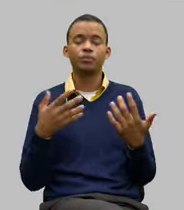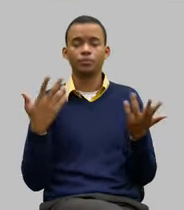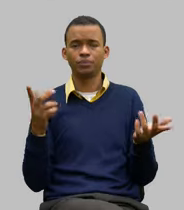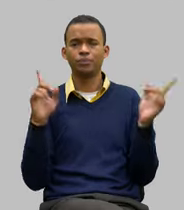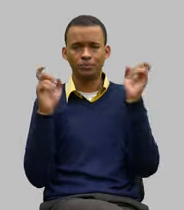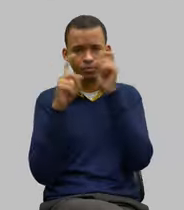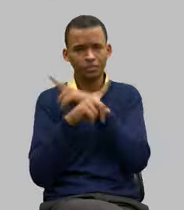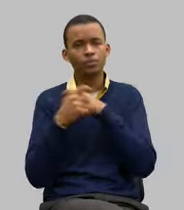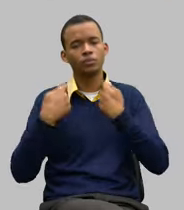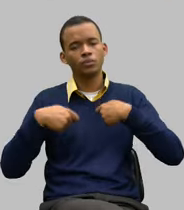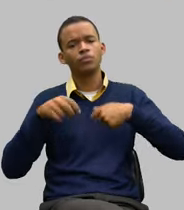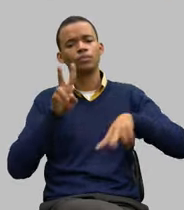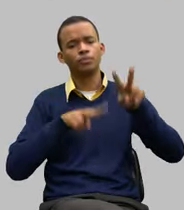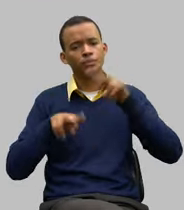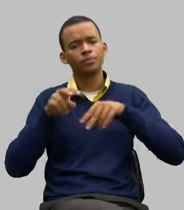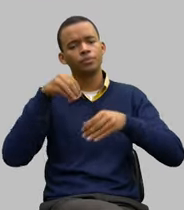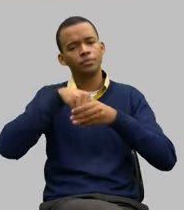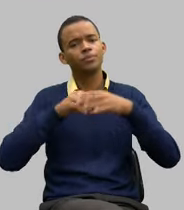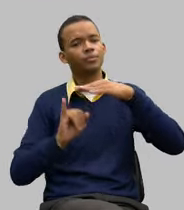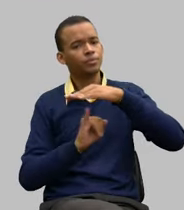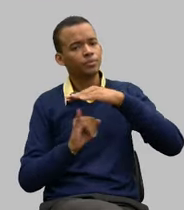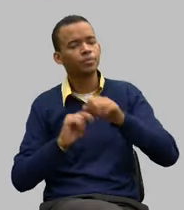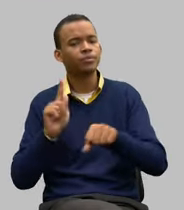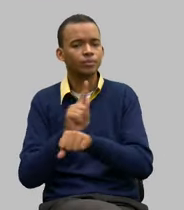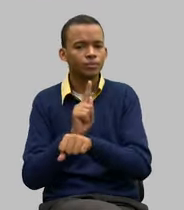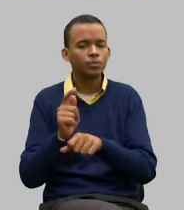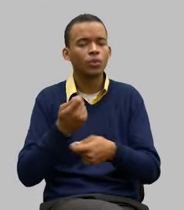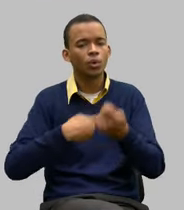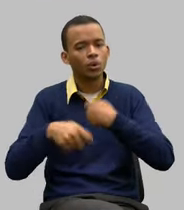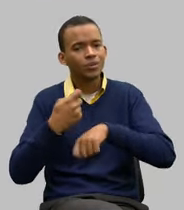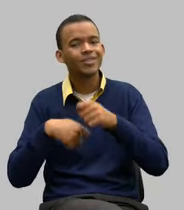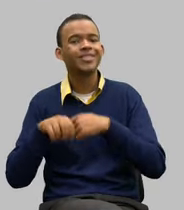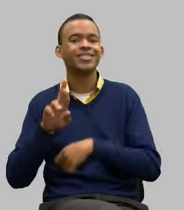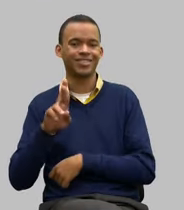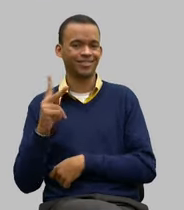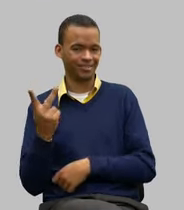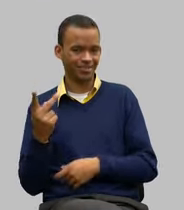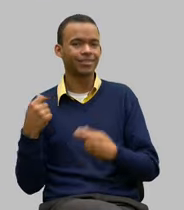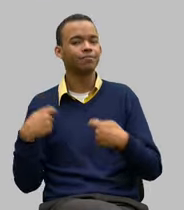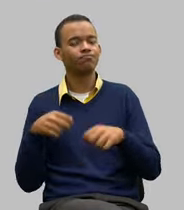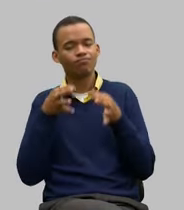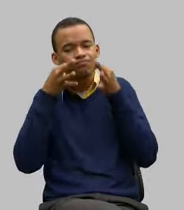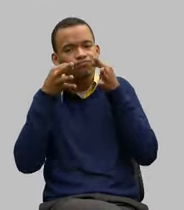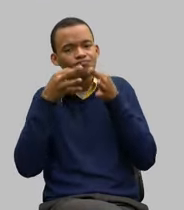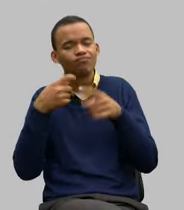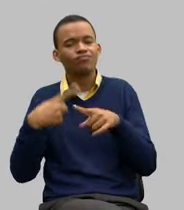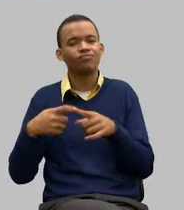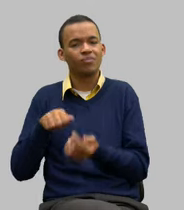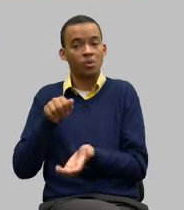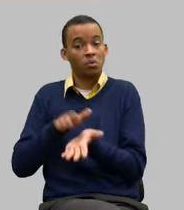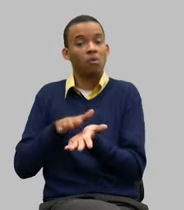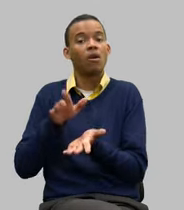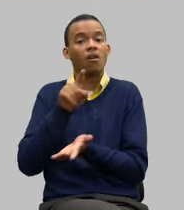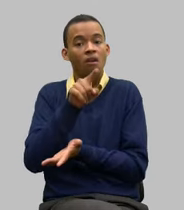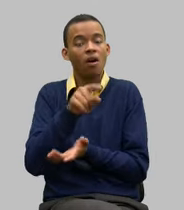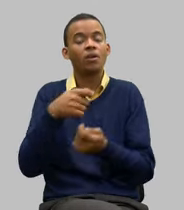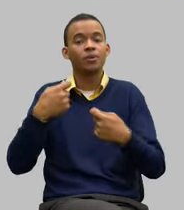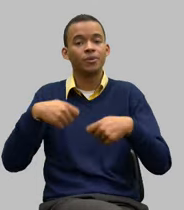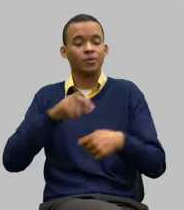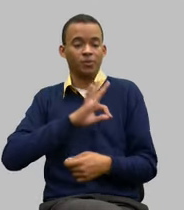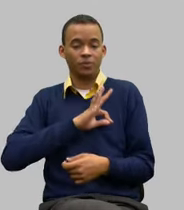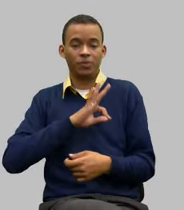essa vigilância interna no gerenciamento do recurso humano porque a punição quando o policial cometer a falta ela virá